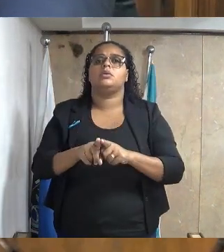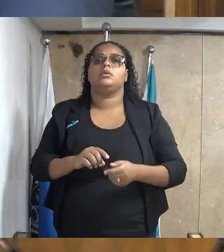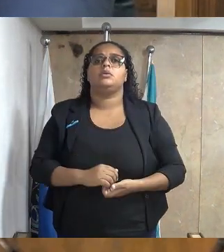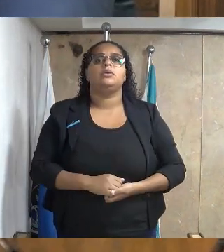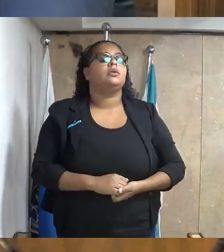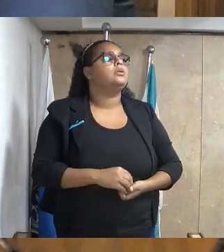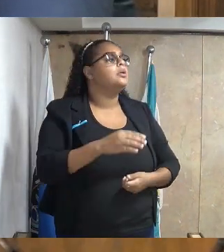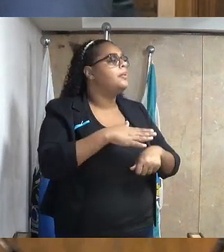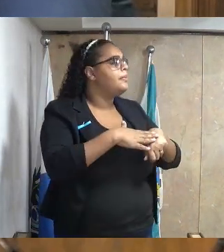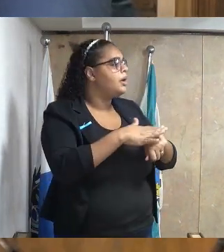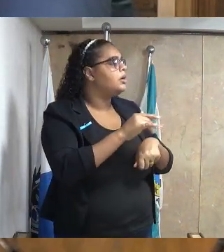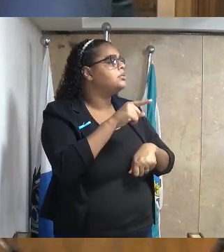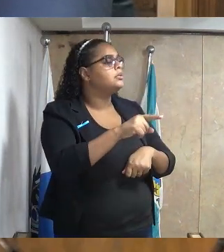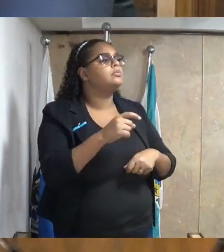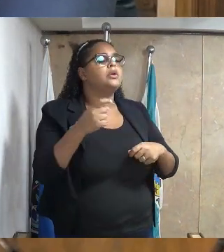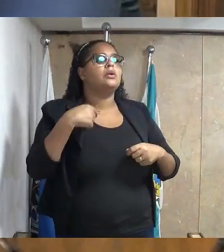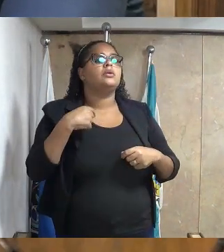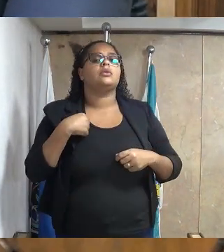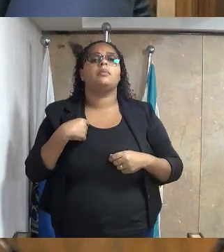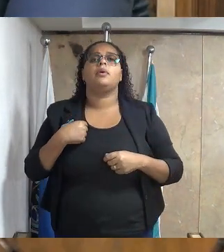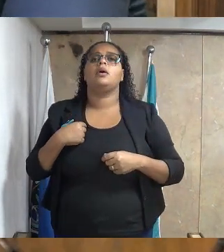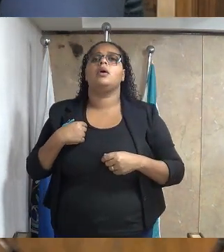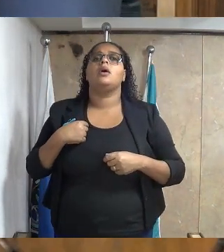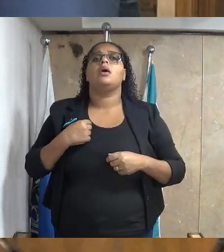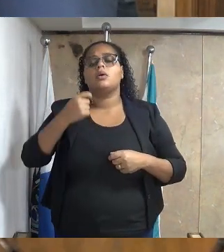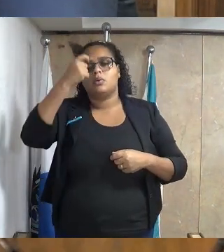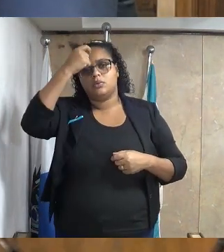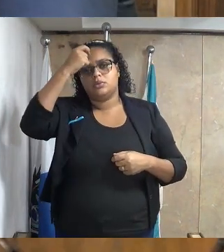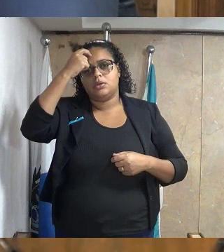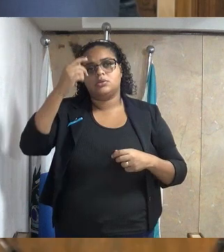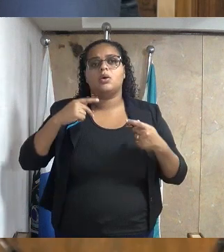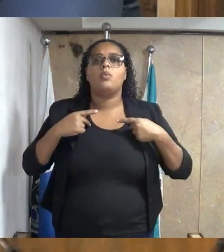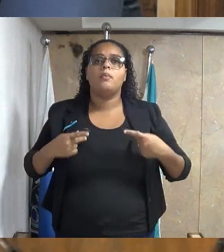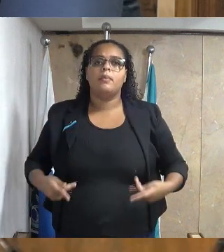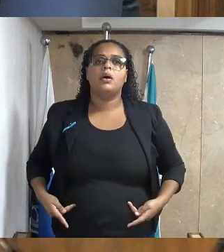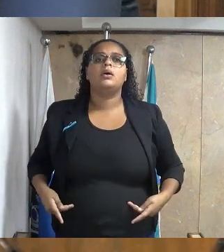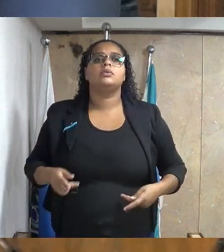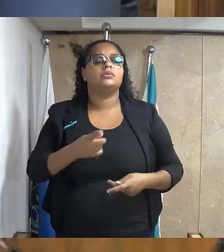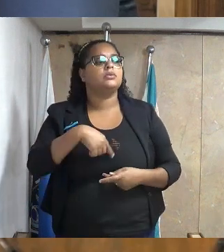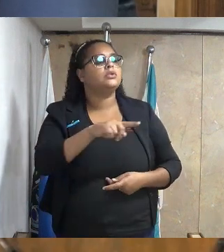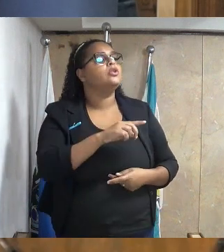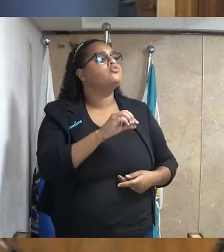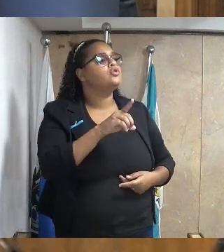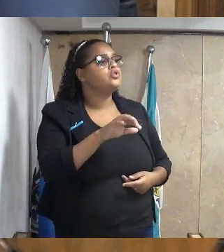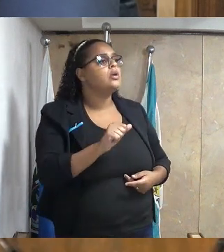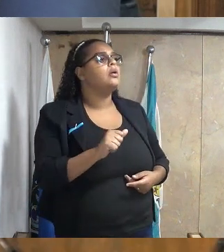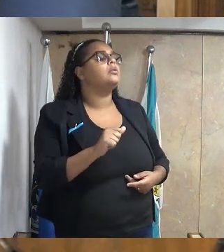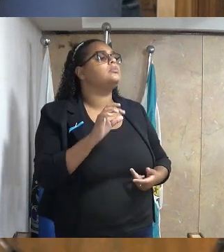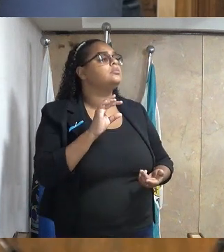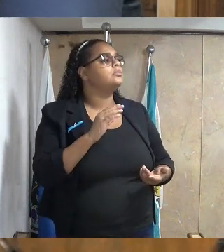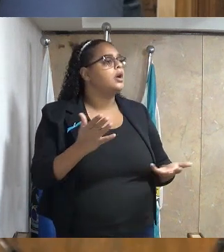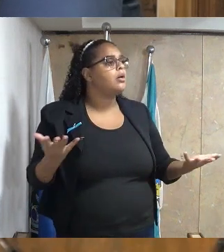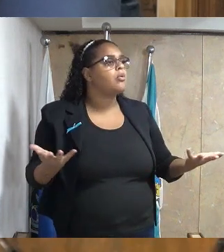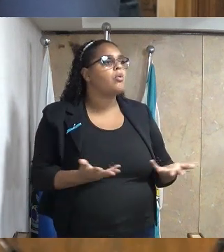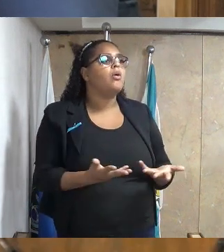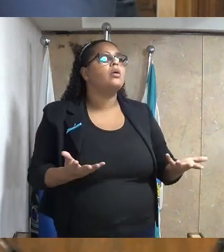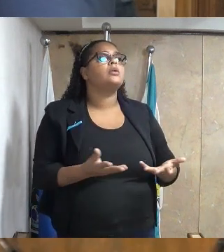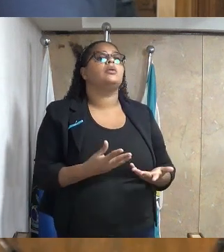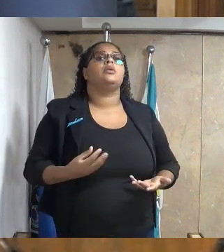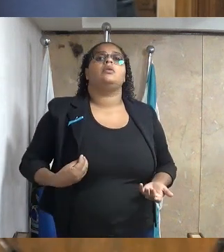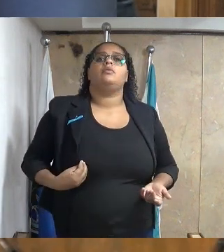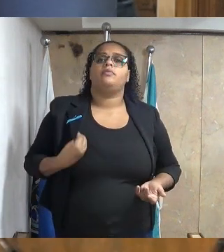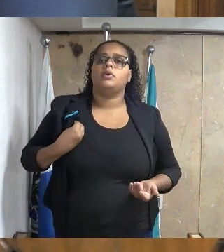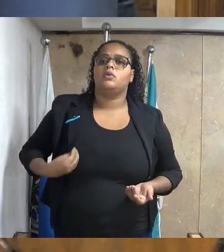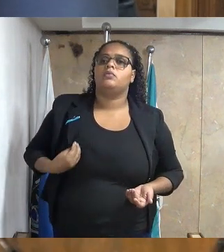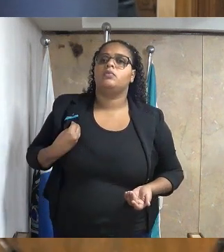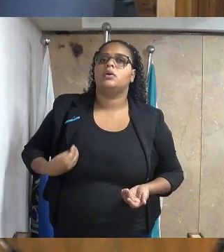com aquilo, mas a consciência humana está sendo perdida. É inadmissível nos dias atuais a gente conviver